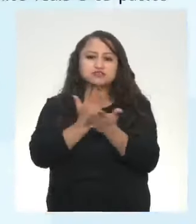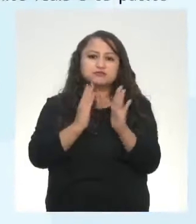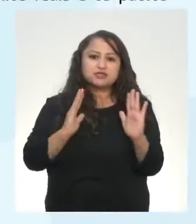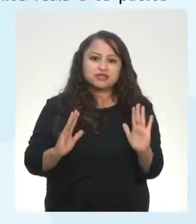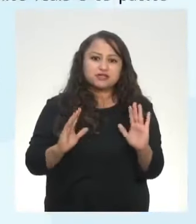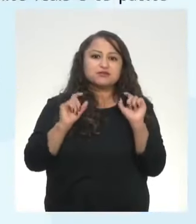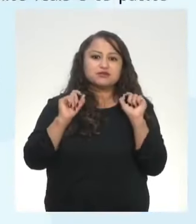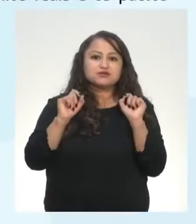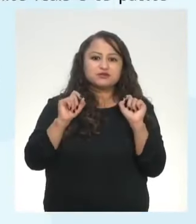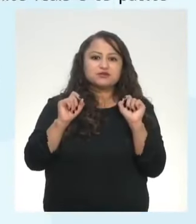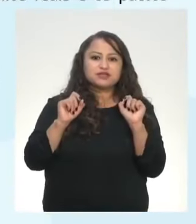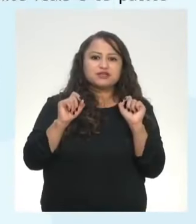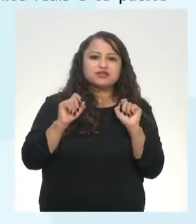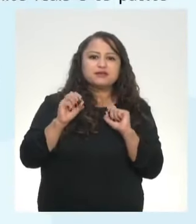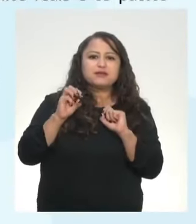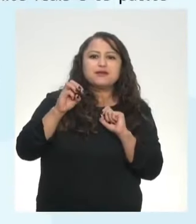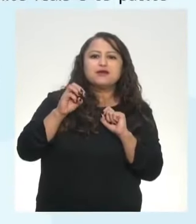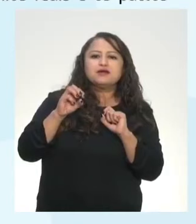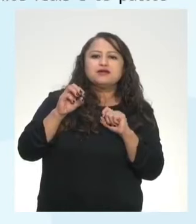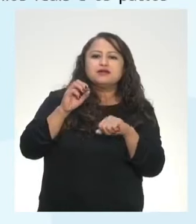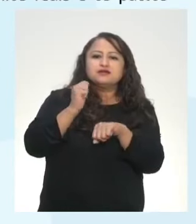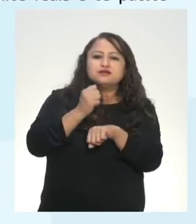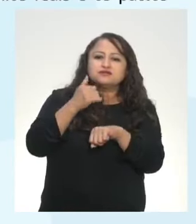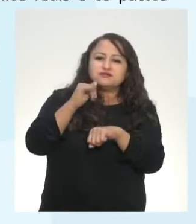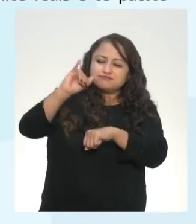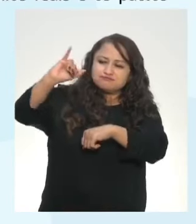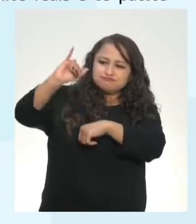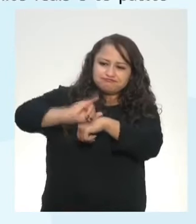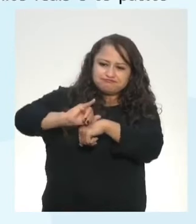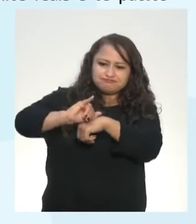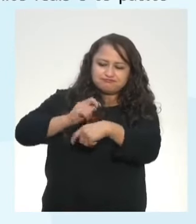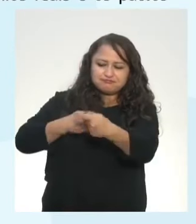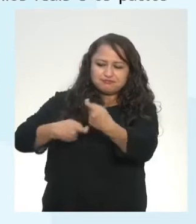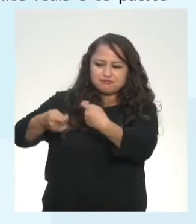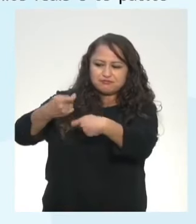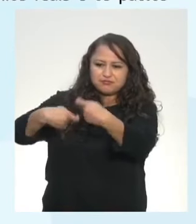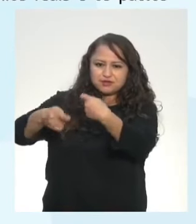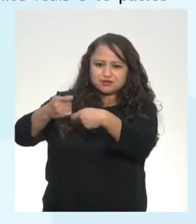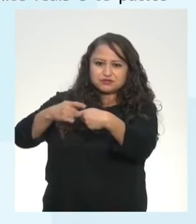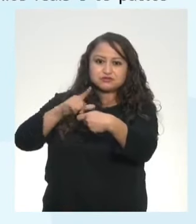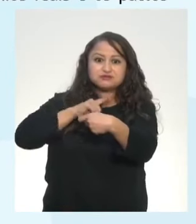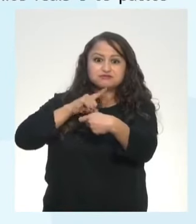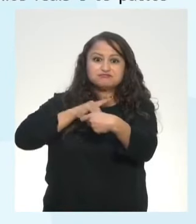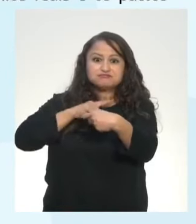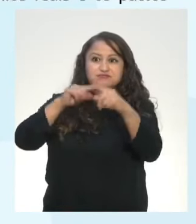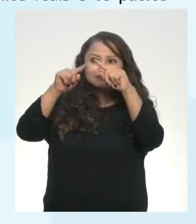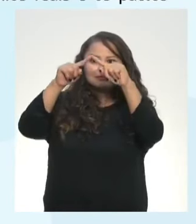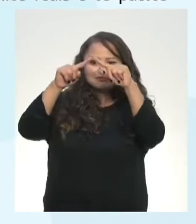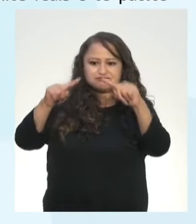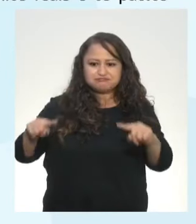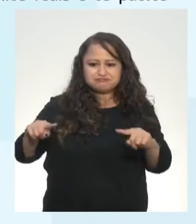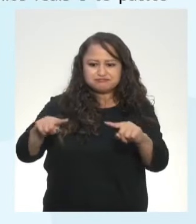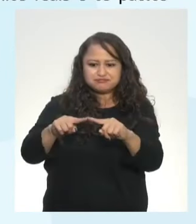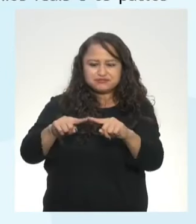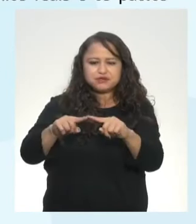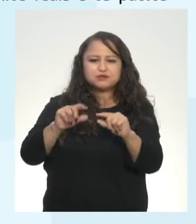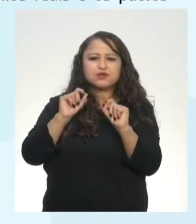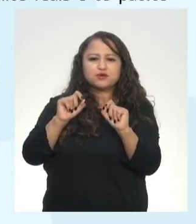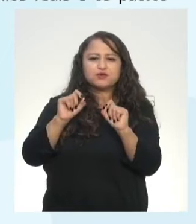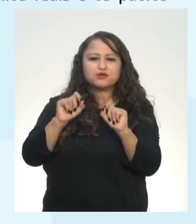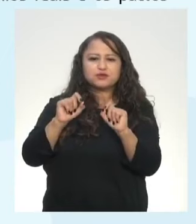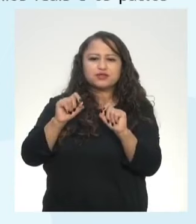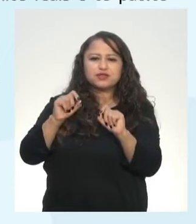do absolutismo, né, é a questão do mercantilismo. Então, nós temos o tripé dessa política econômica absolutista, que é